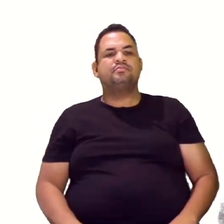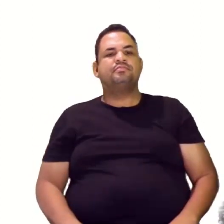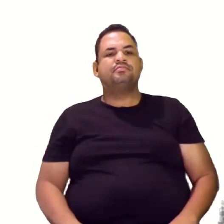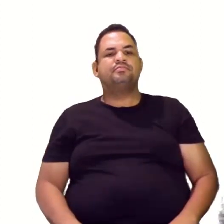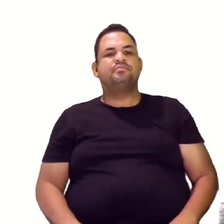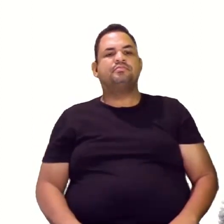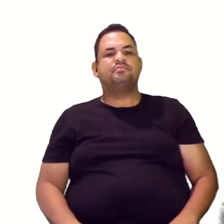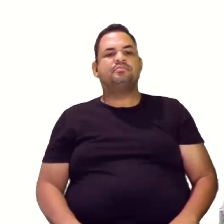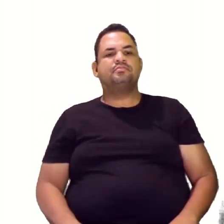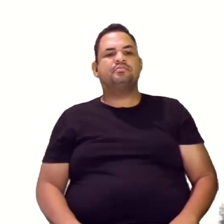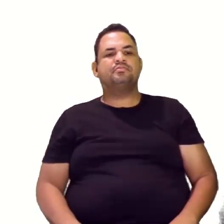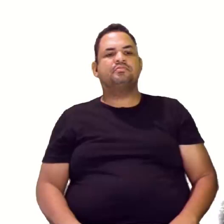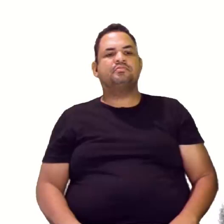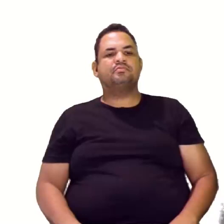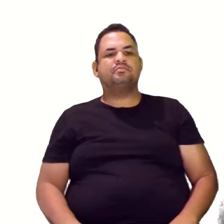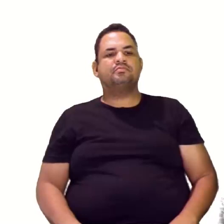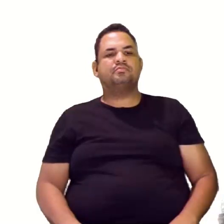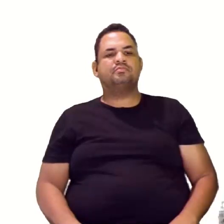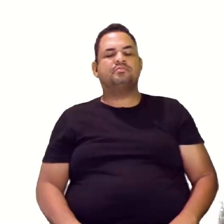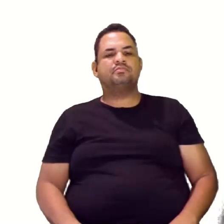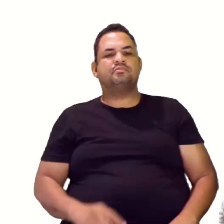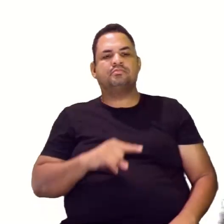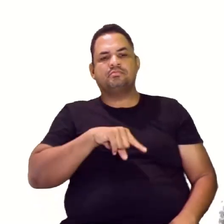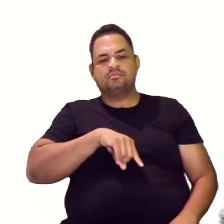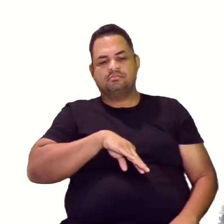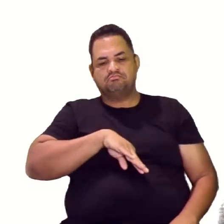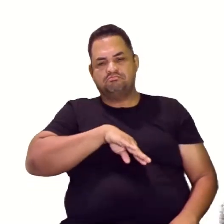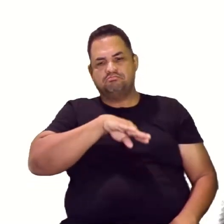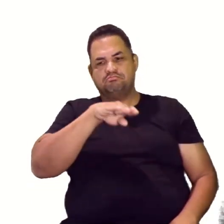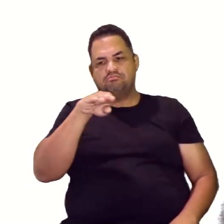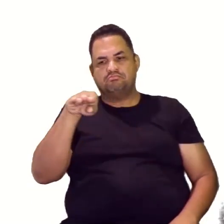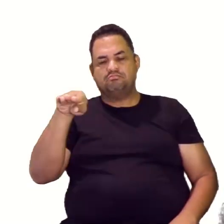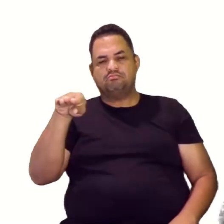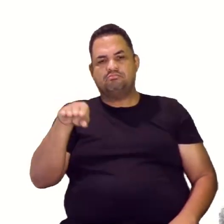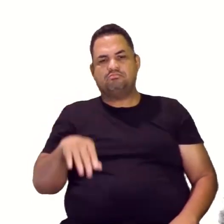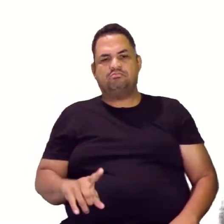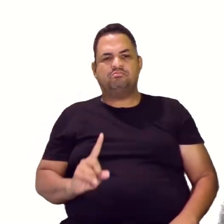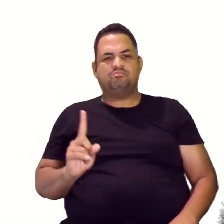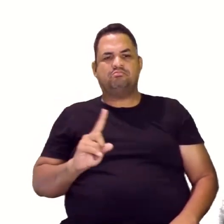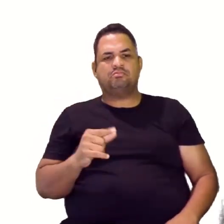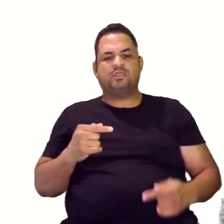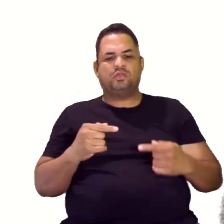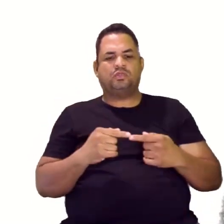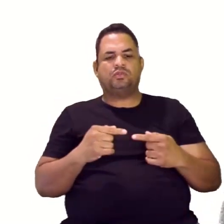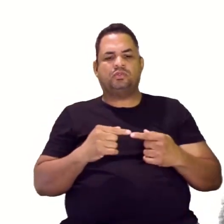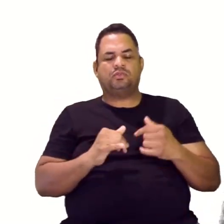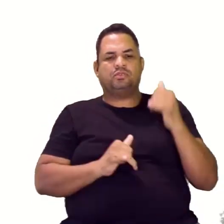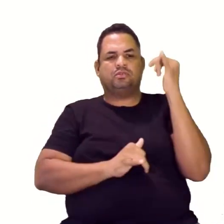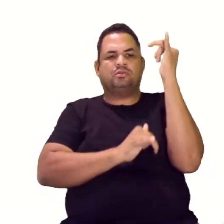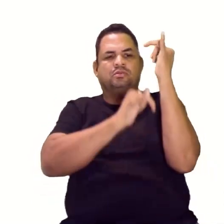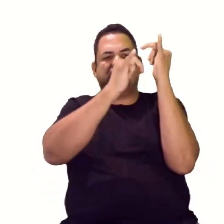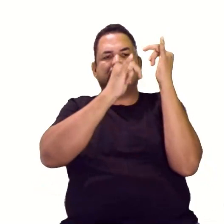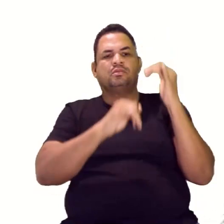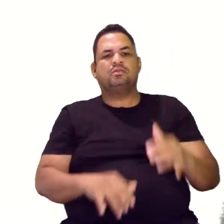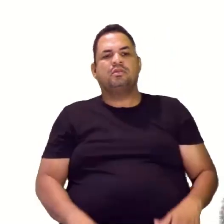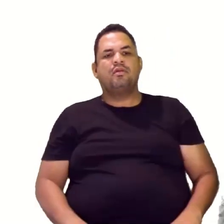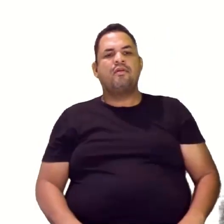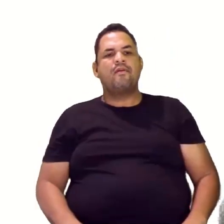Então, agora ele vem assim, né? Lembrando que não toca no eixo y. Y. Tá? Teria que passar pelo ponto,